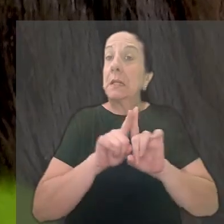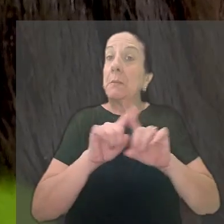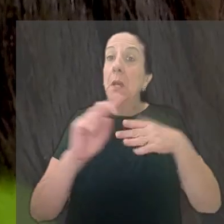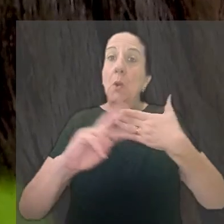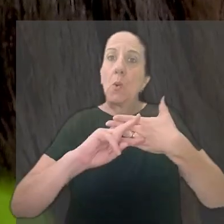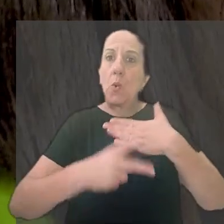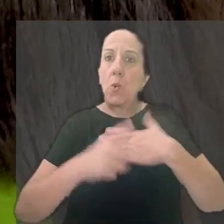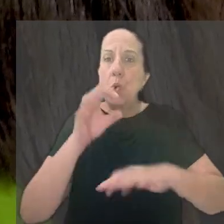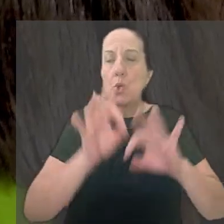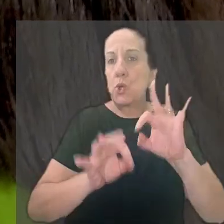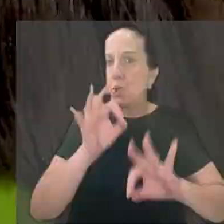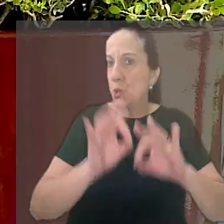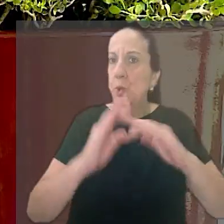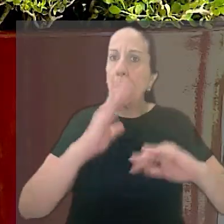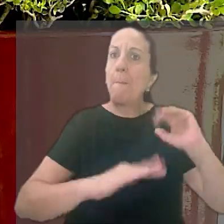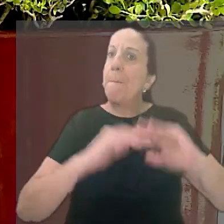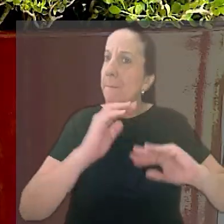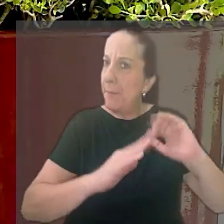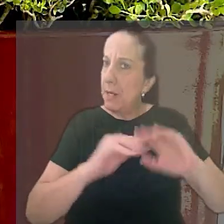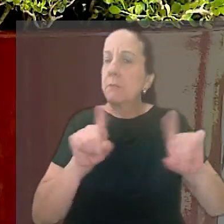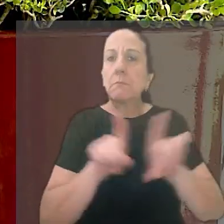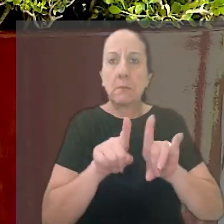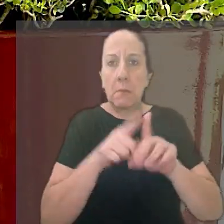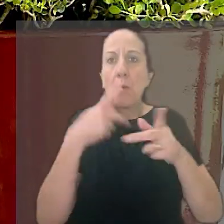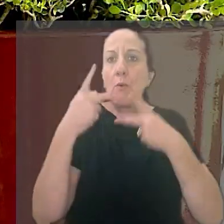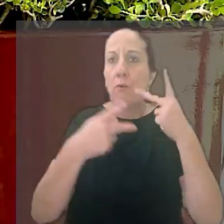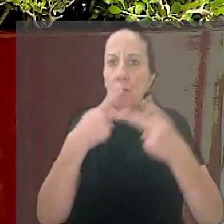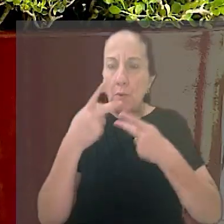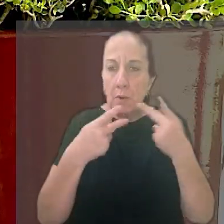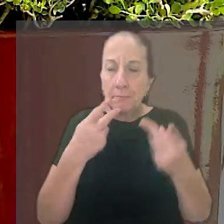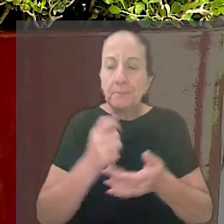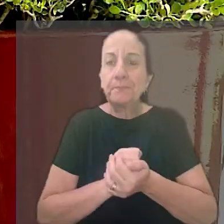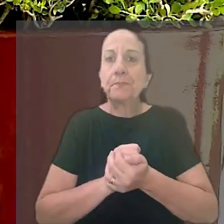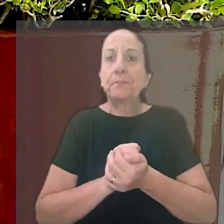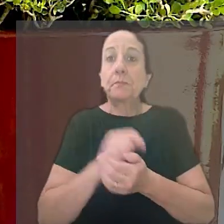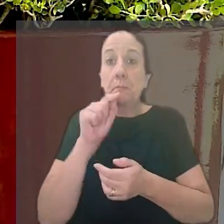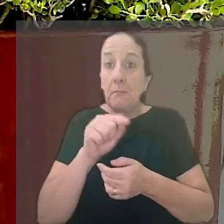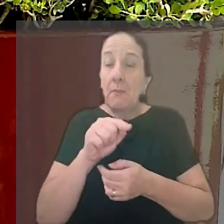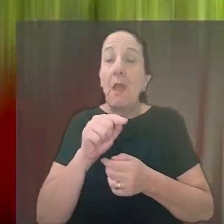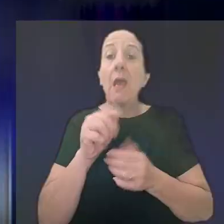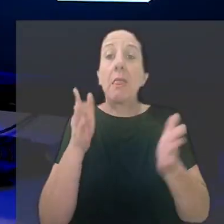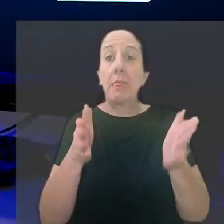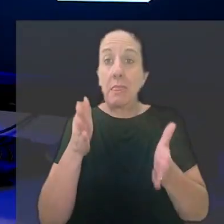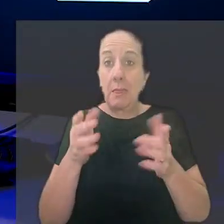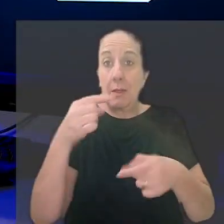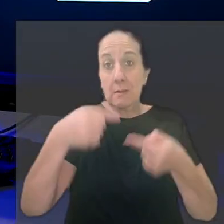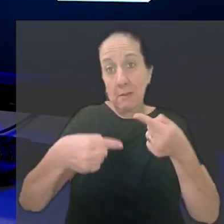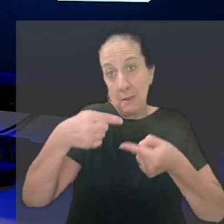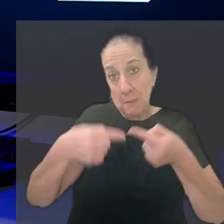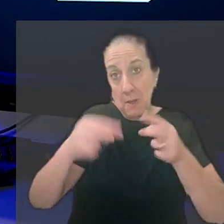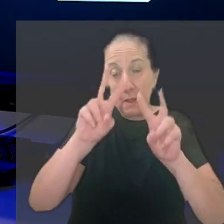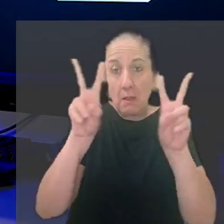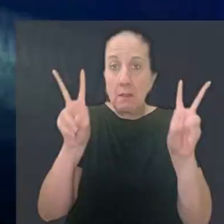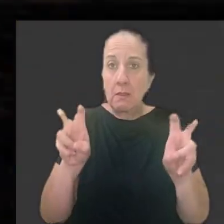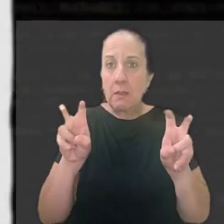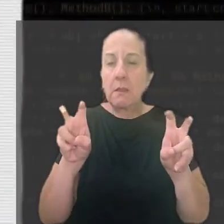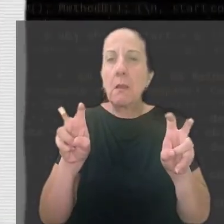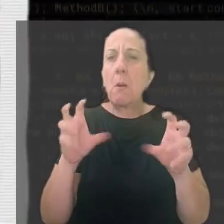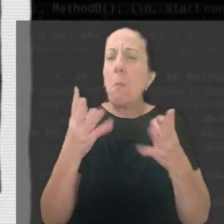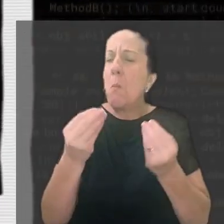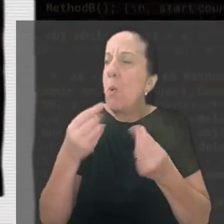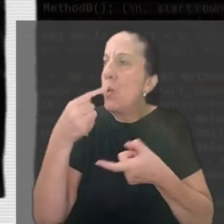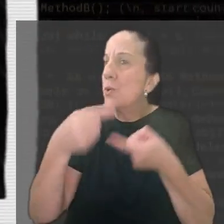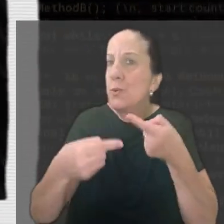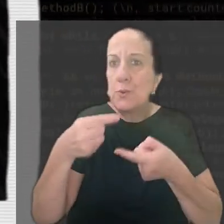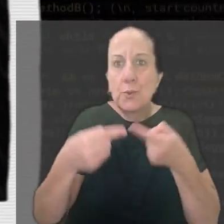consequências jurídicas dessas práticas nocivas também serão abordadas no episódio. Esta temporada vai debater ainda um tema que